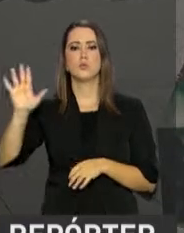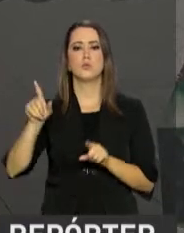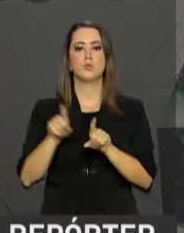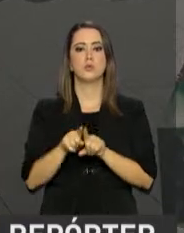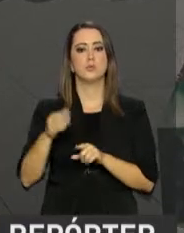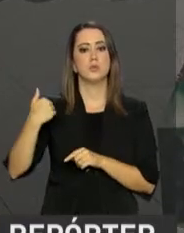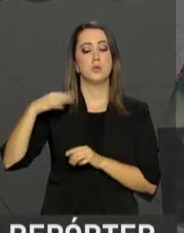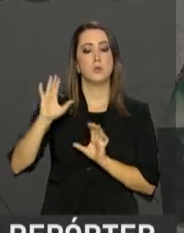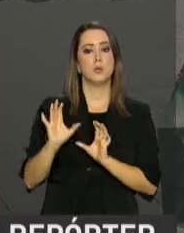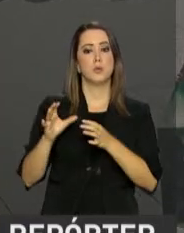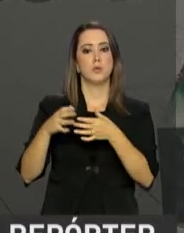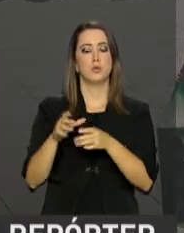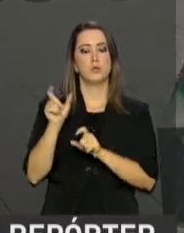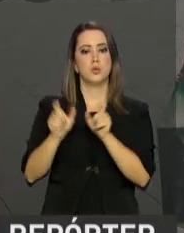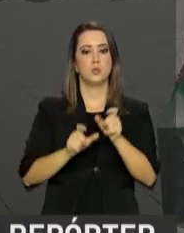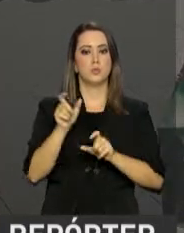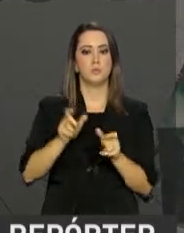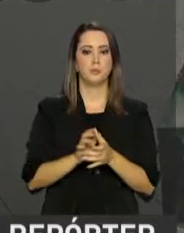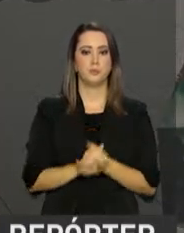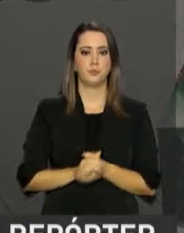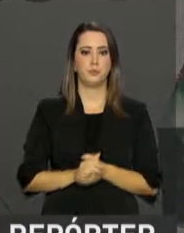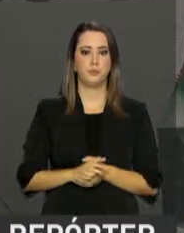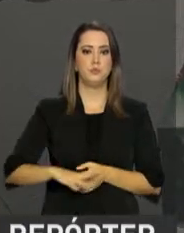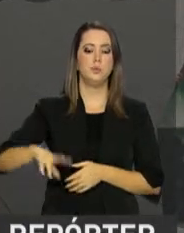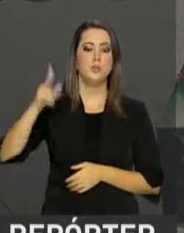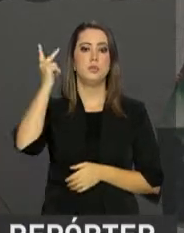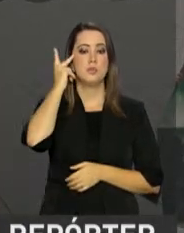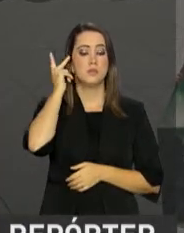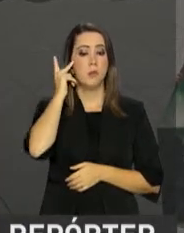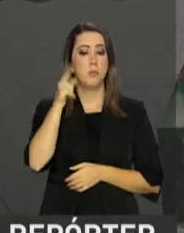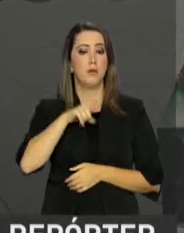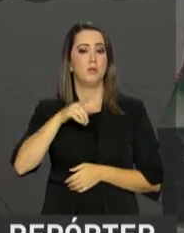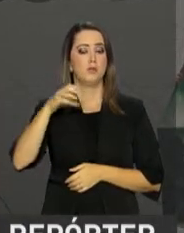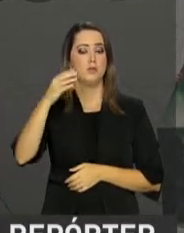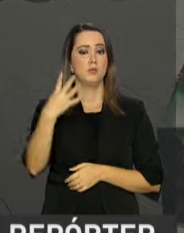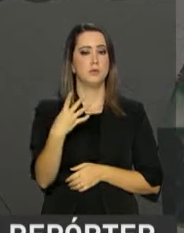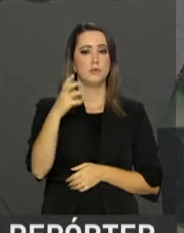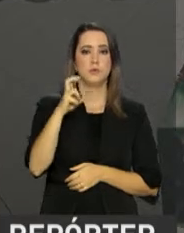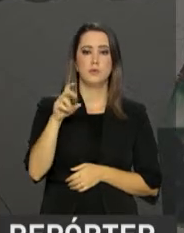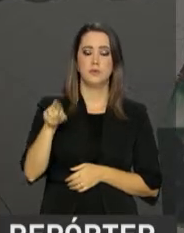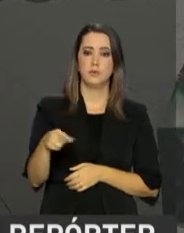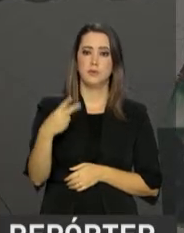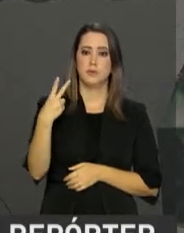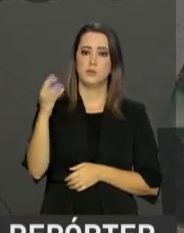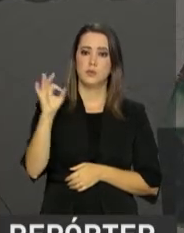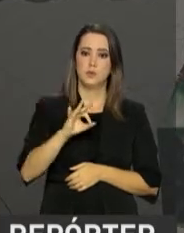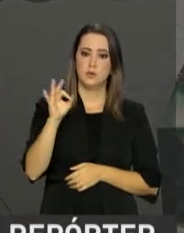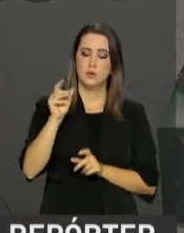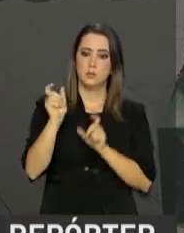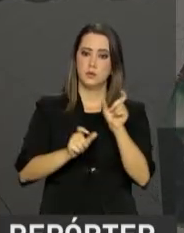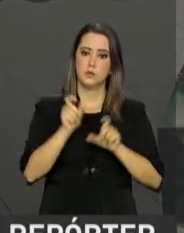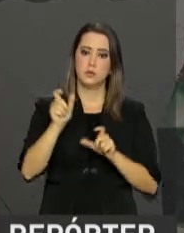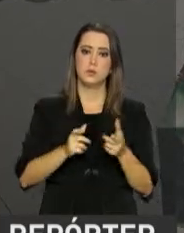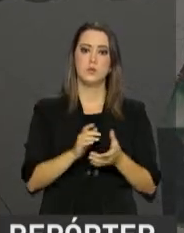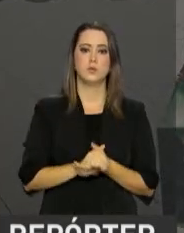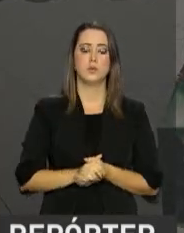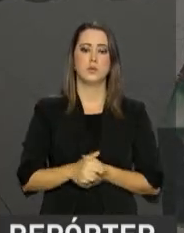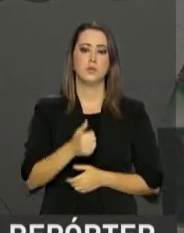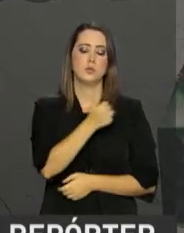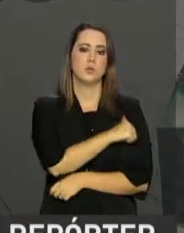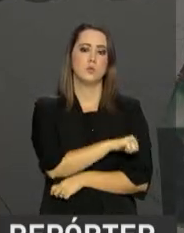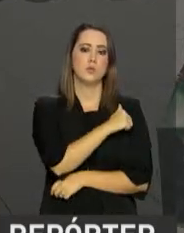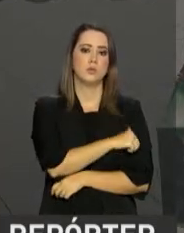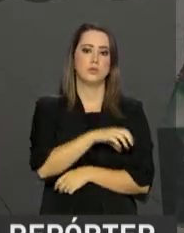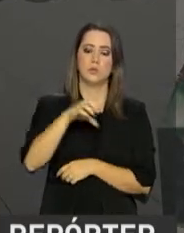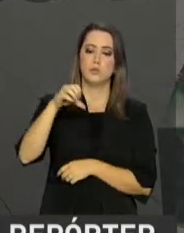a maior parte dos estrangeiros. São Paulo recebeu 45,2% do total dos migrantes. O Rio de Janeiro vem em